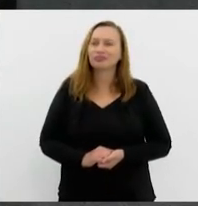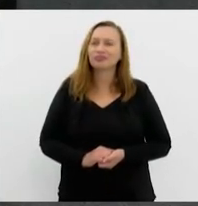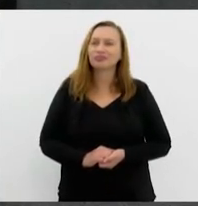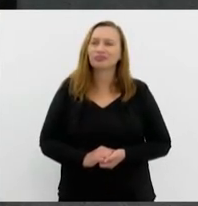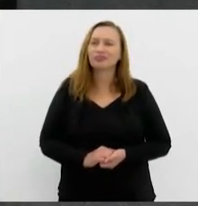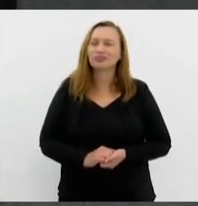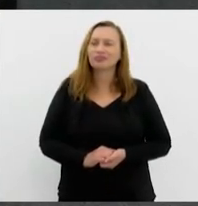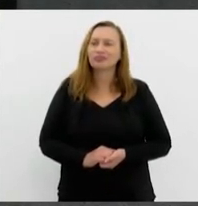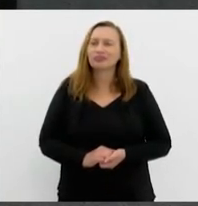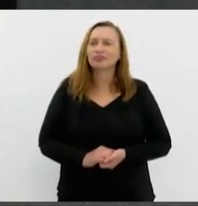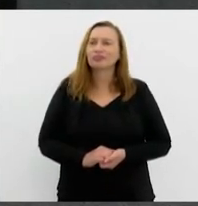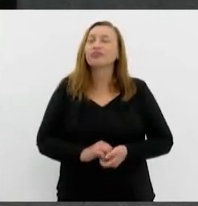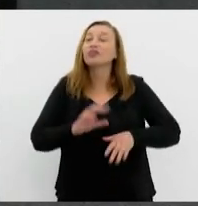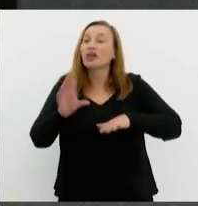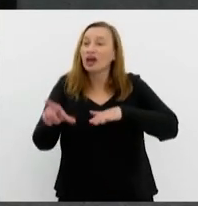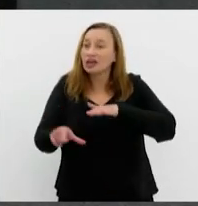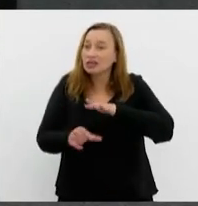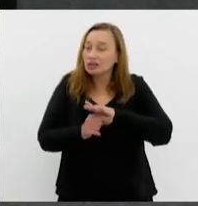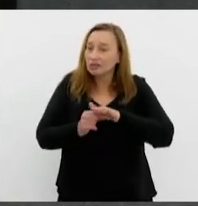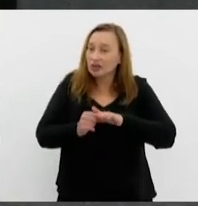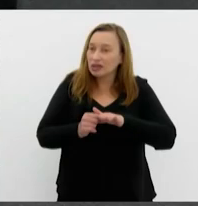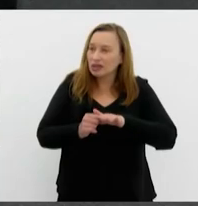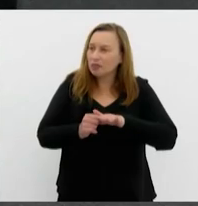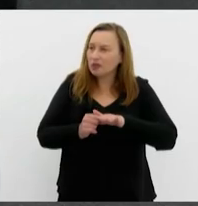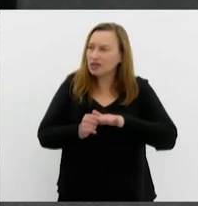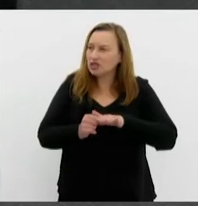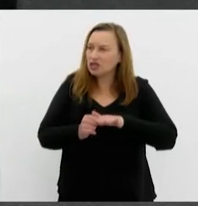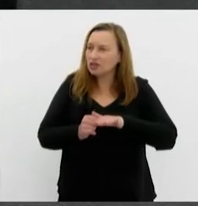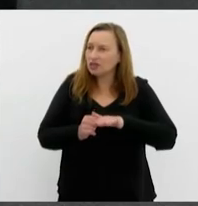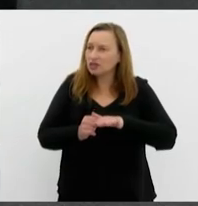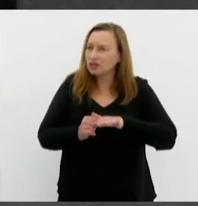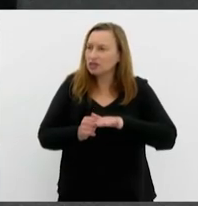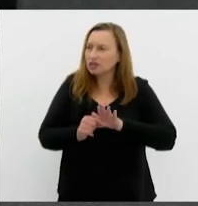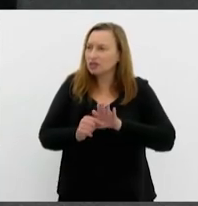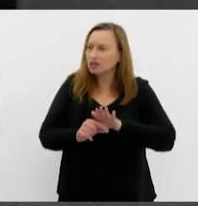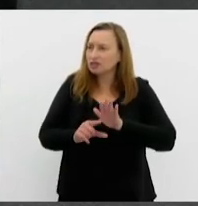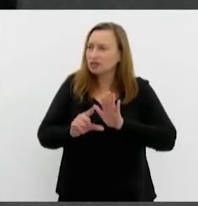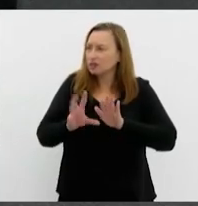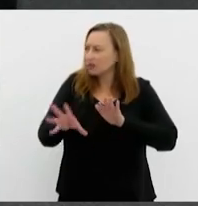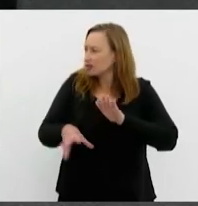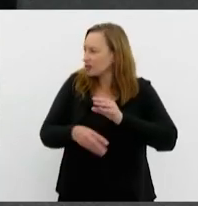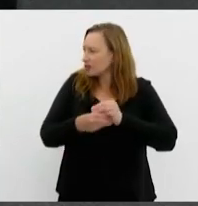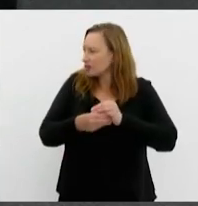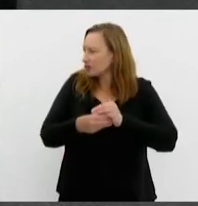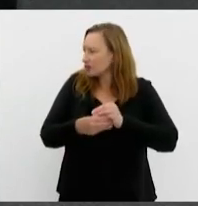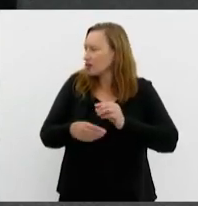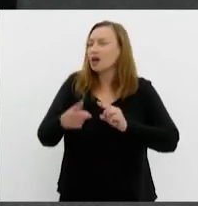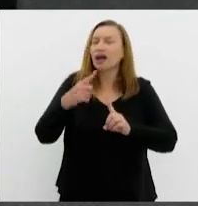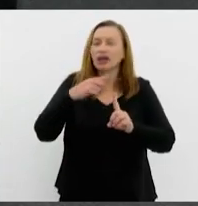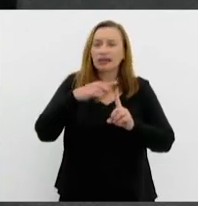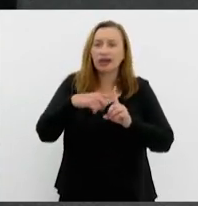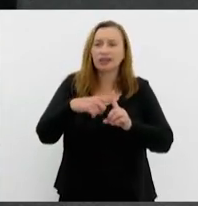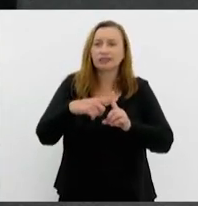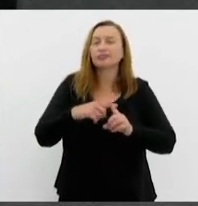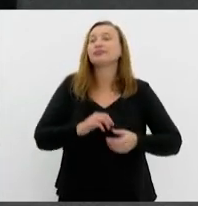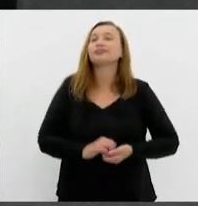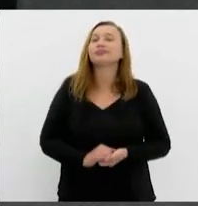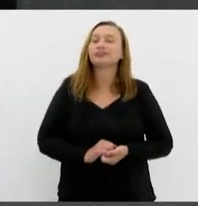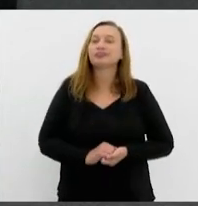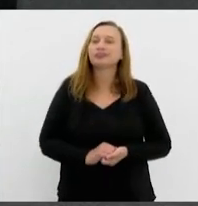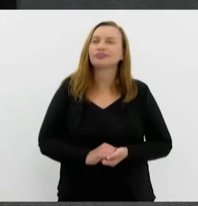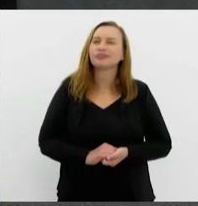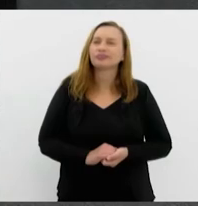as emendas impositivas. Senador Marquinhos, Vossa Excelência que tem acompanhado isso. Eu entrei ontem,